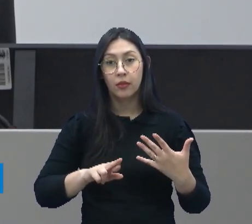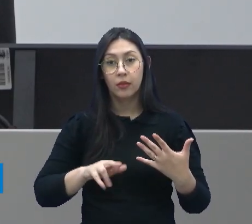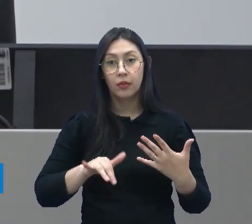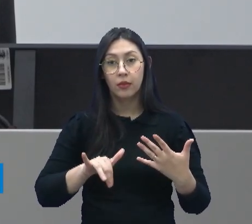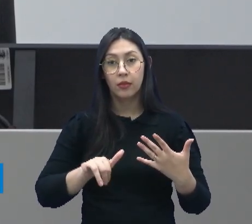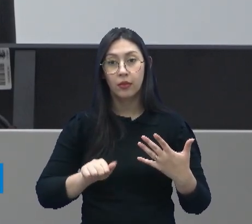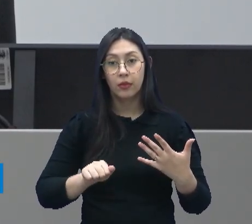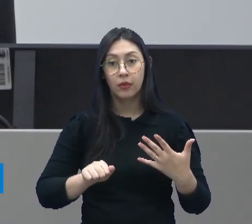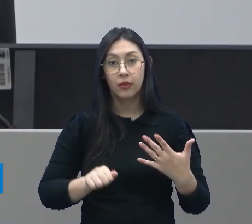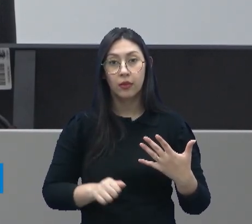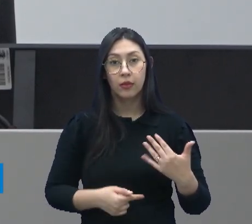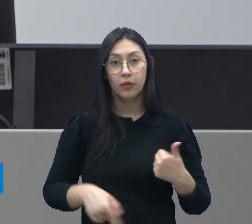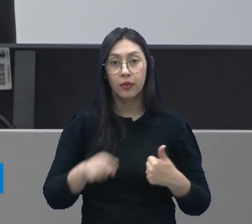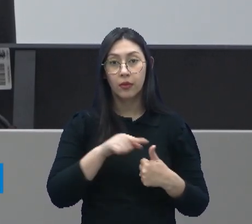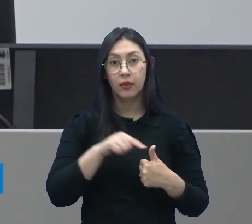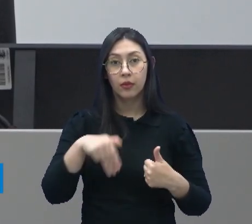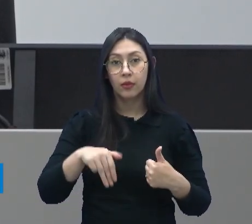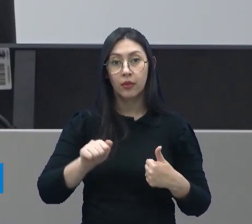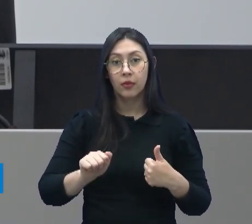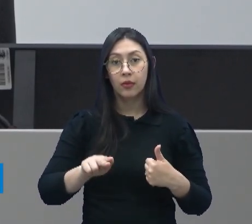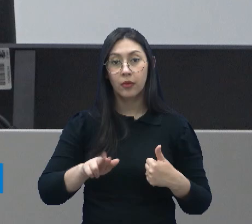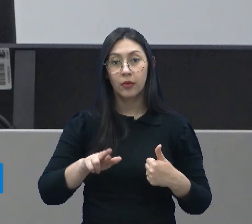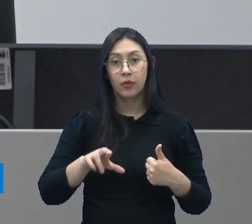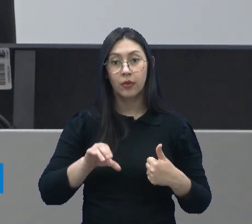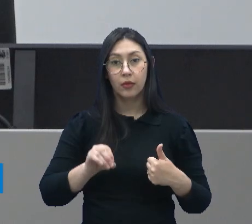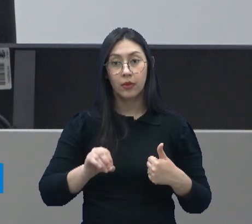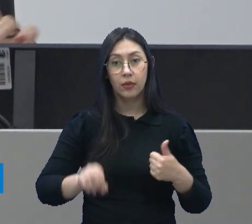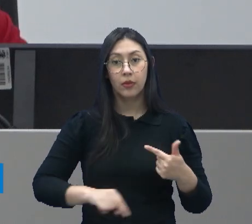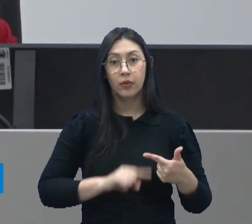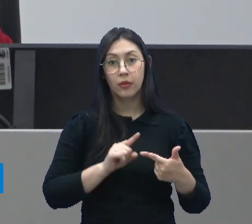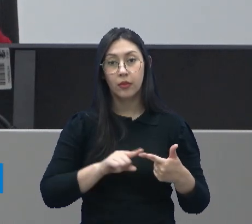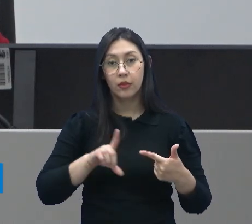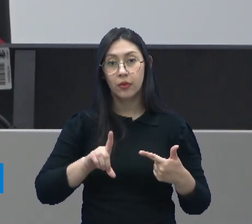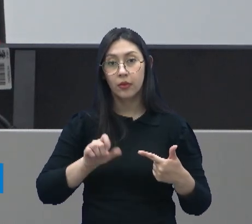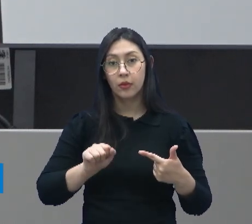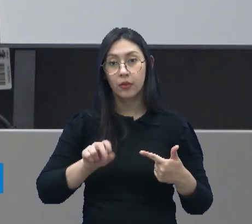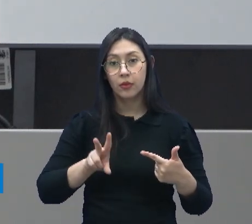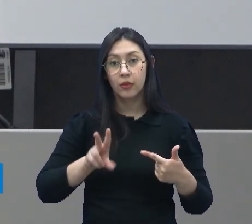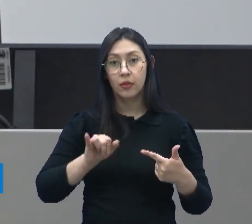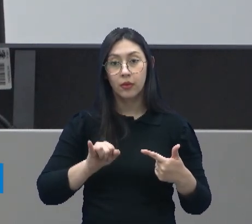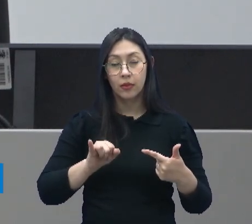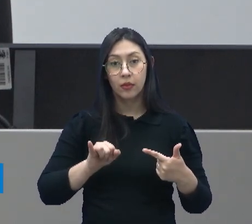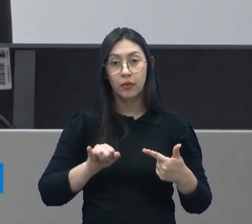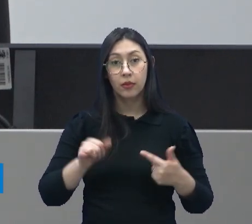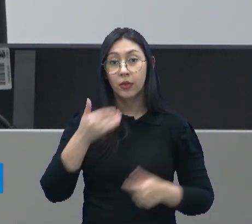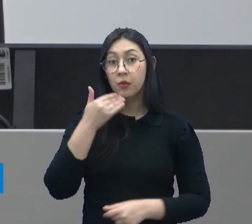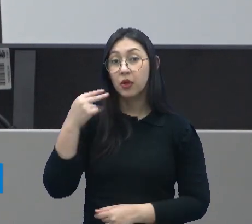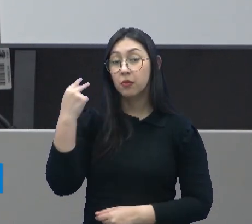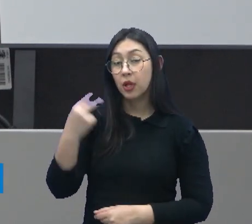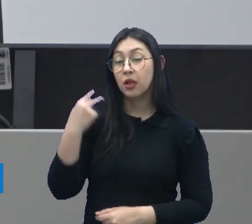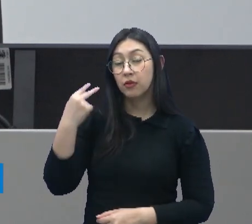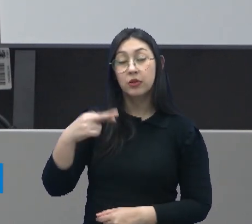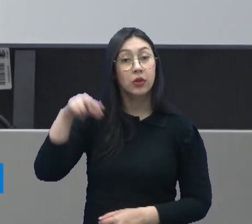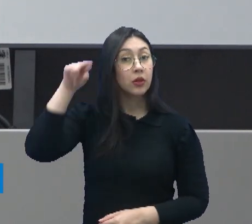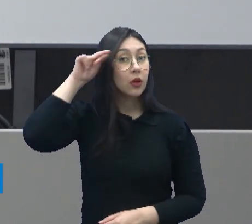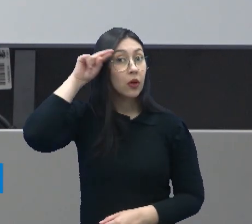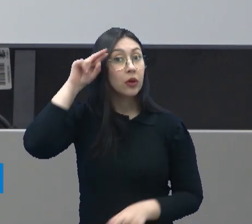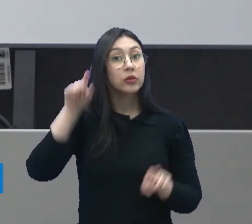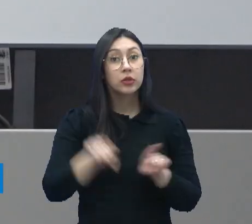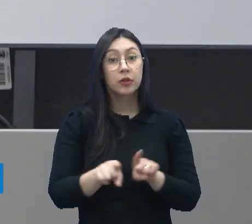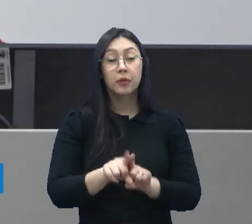Vilela Santos, Mauro Gomes Pereira, David Souza, a pedido dos vereadores Rogério da Cazem e Sérgio